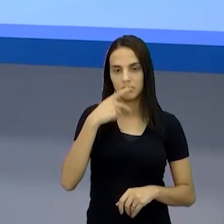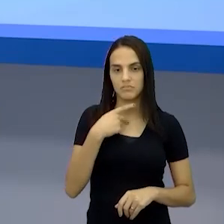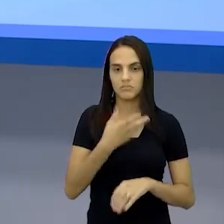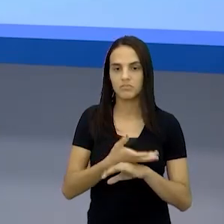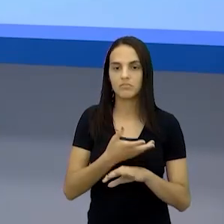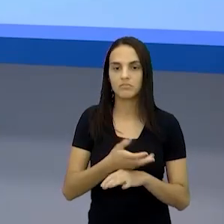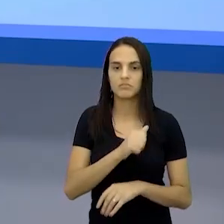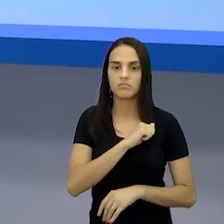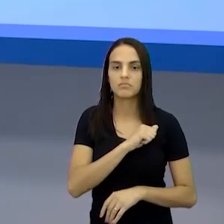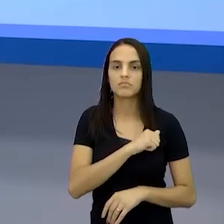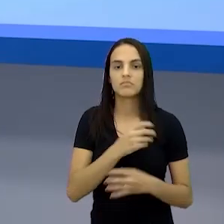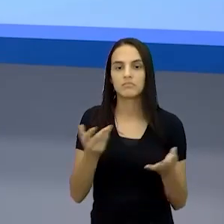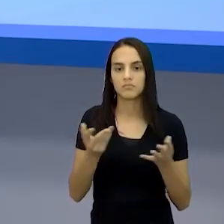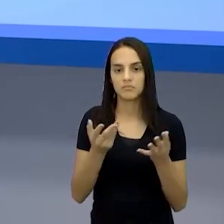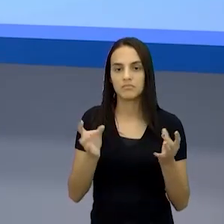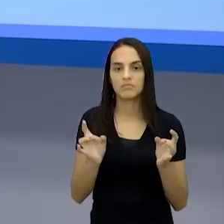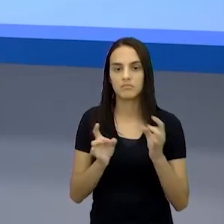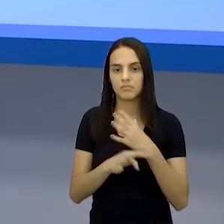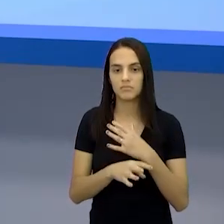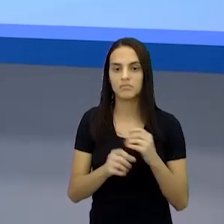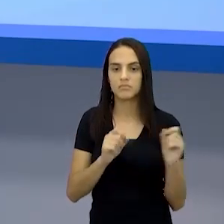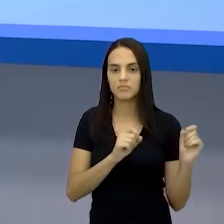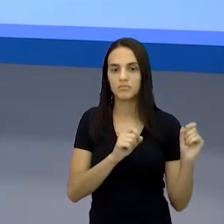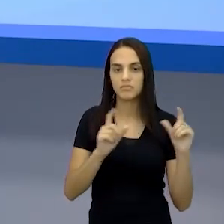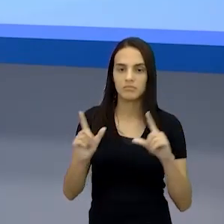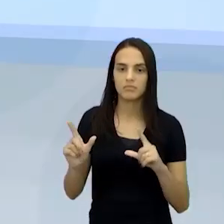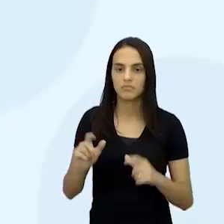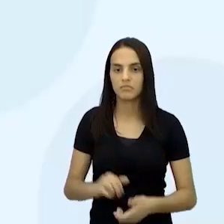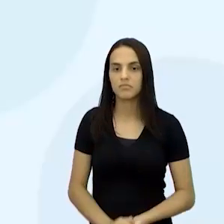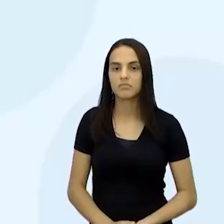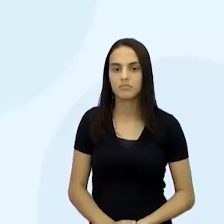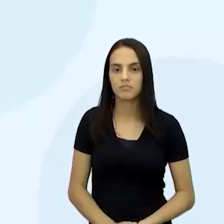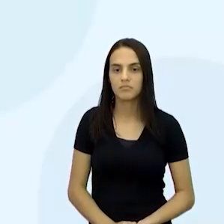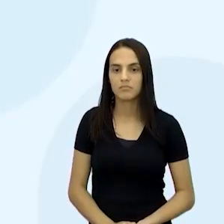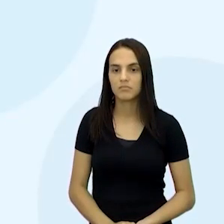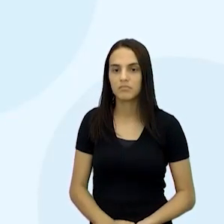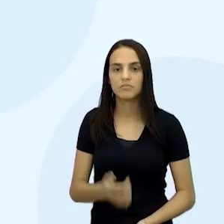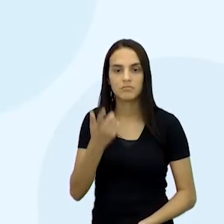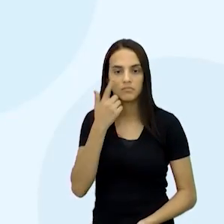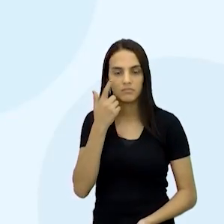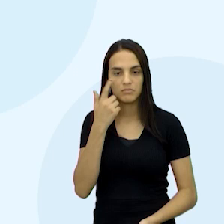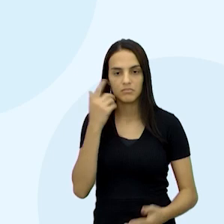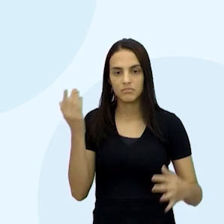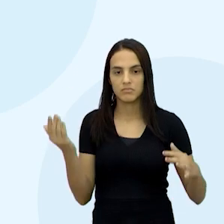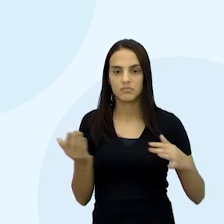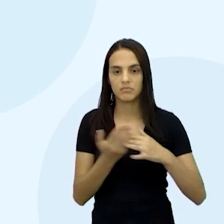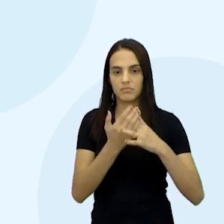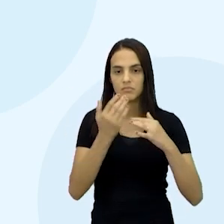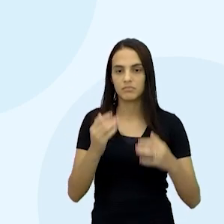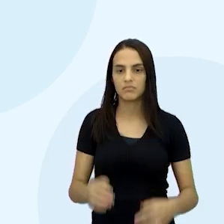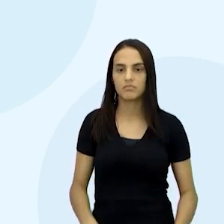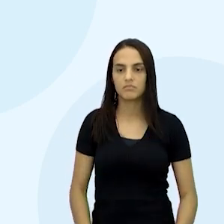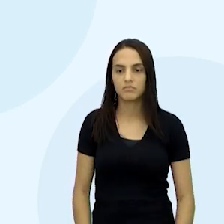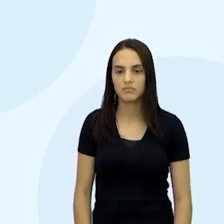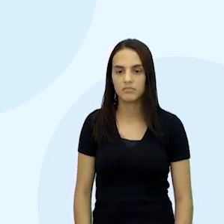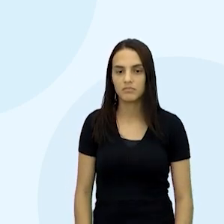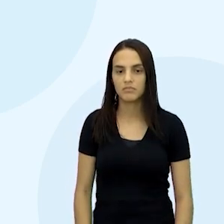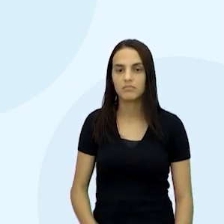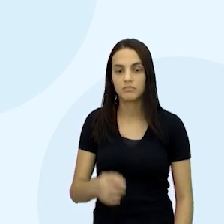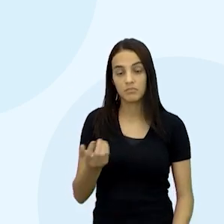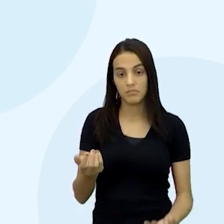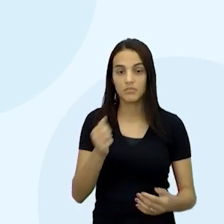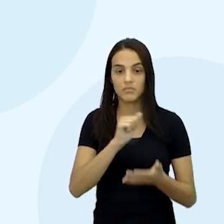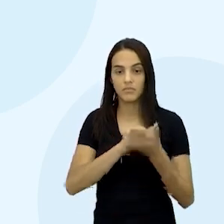certo? Bom, vamos finalizando aí, mostrando aí, né, a questão aí de olho na integração. Então,